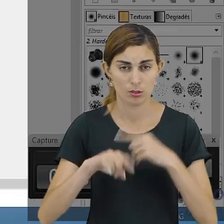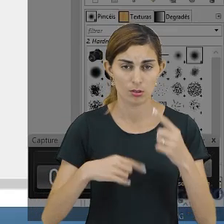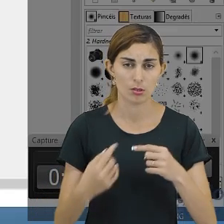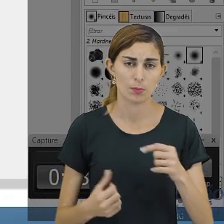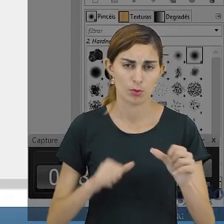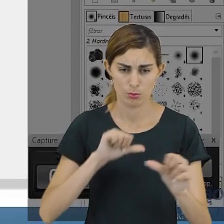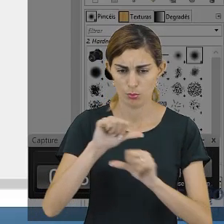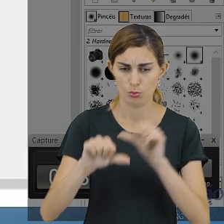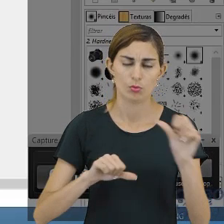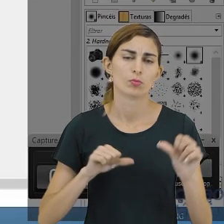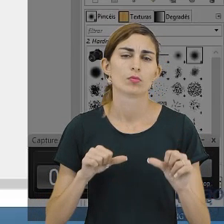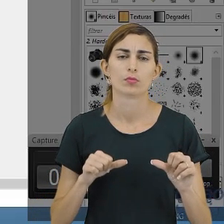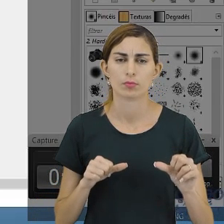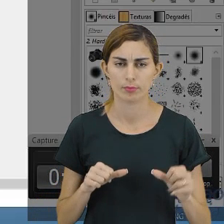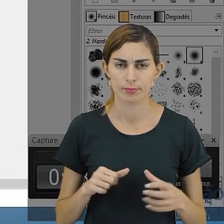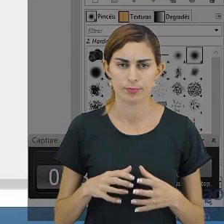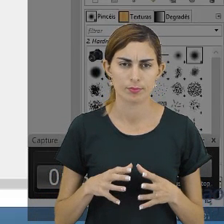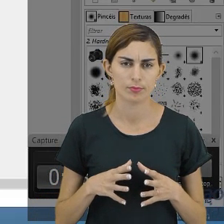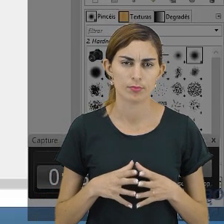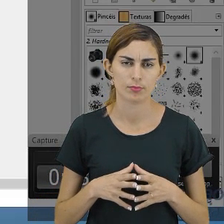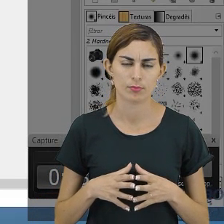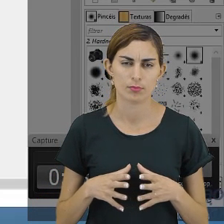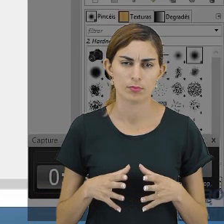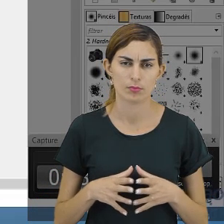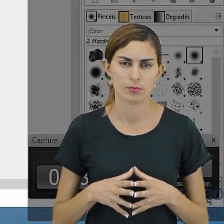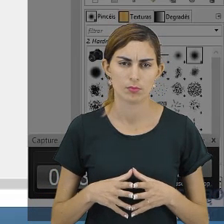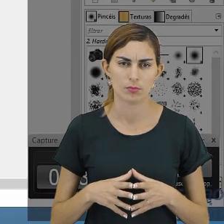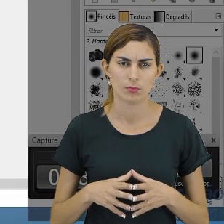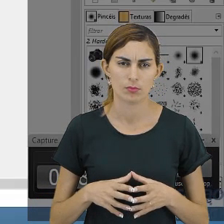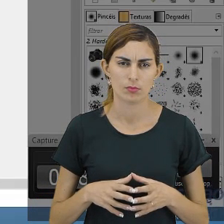E vou transformar